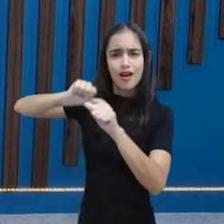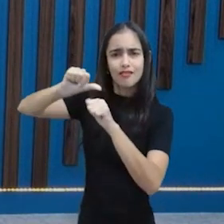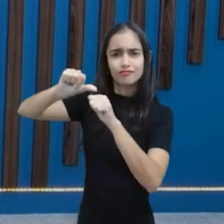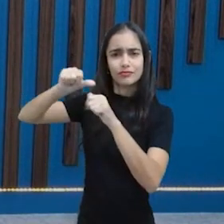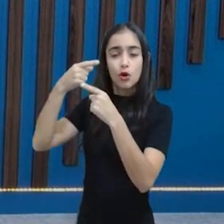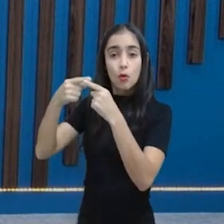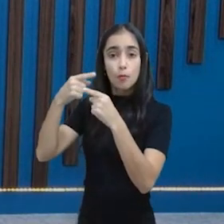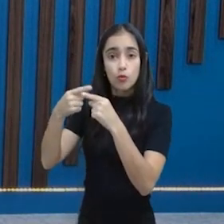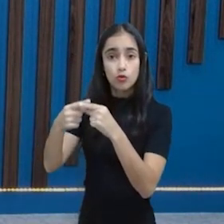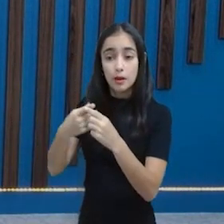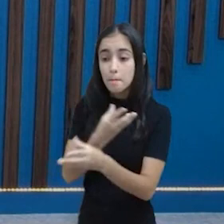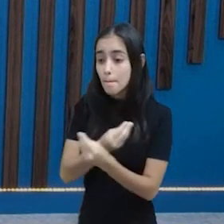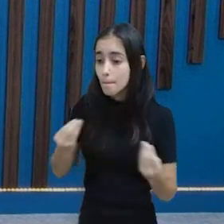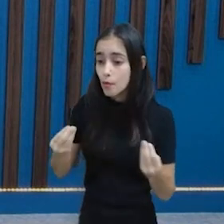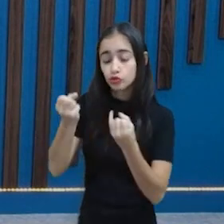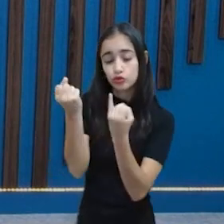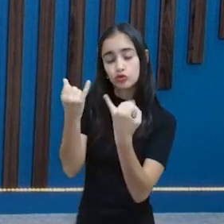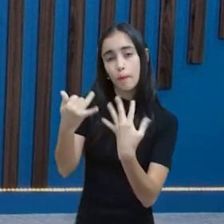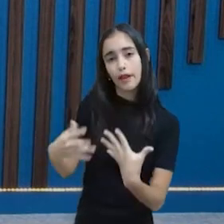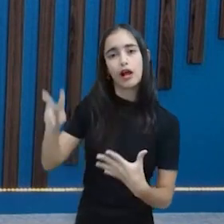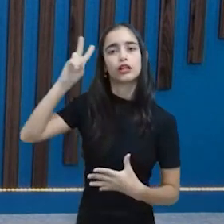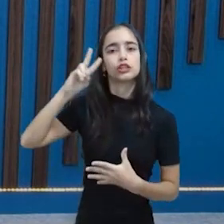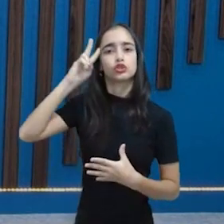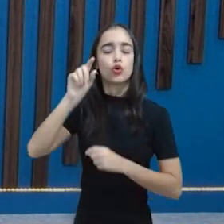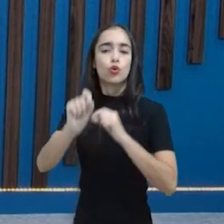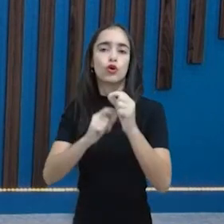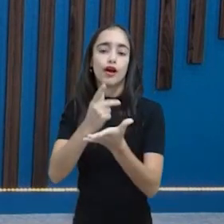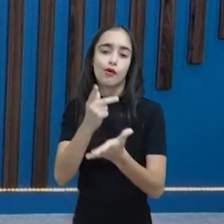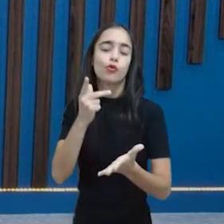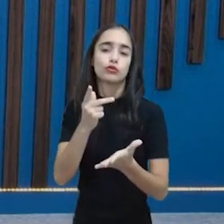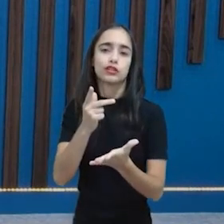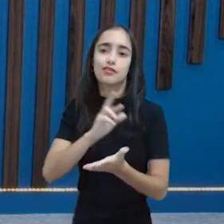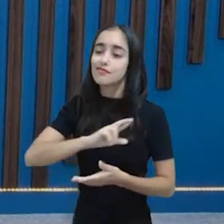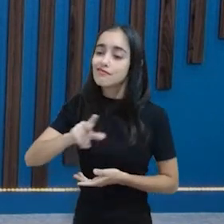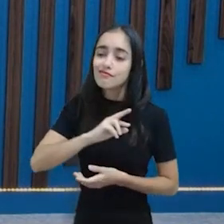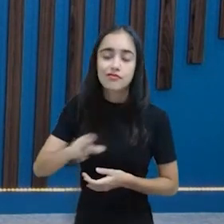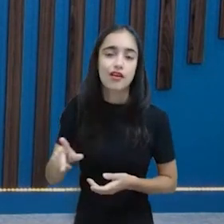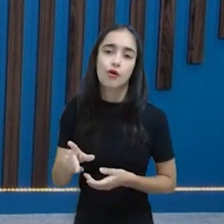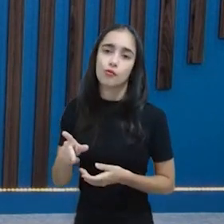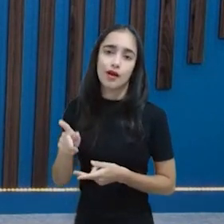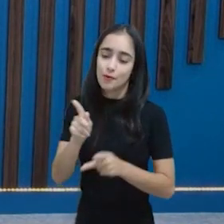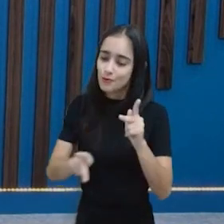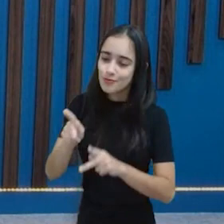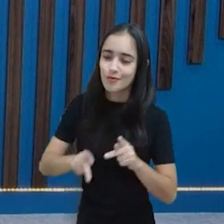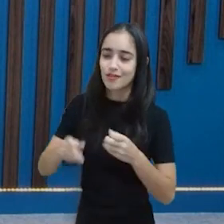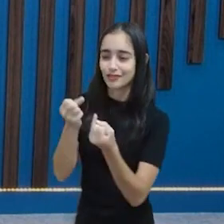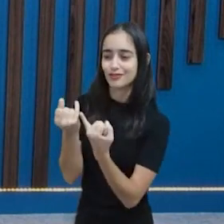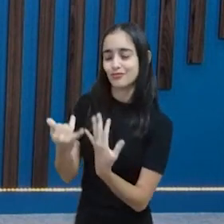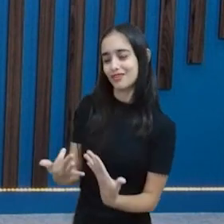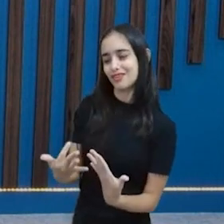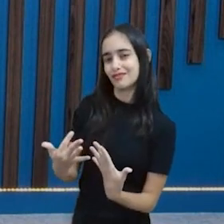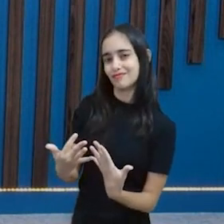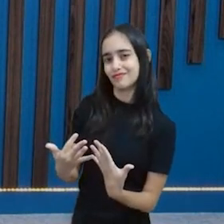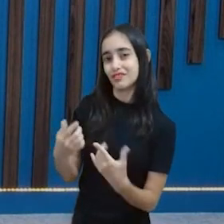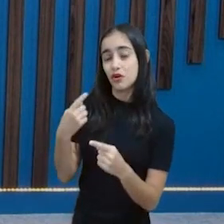é contado, né, pela história, do que se passa, não é contado por esses povos, né? Porque